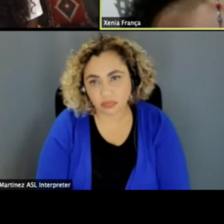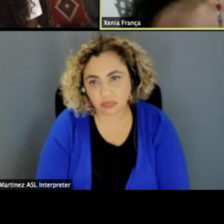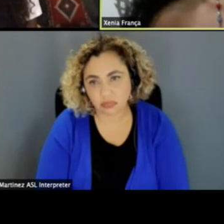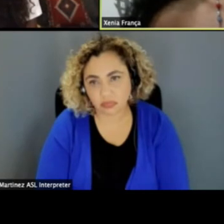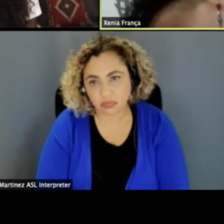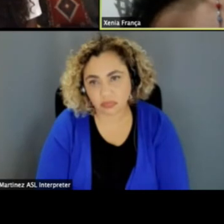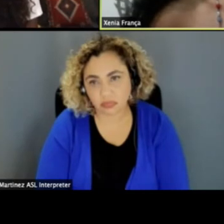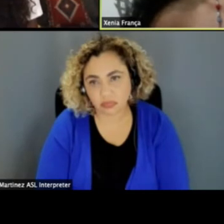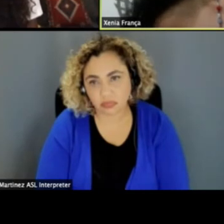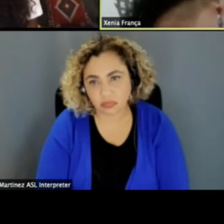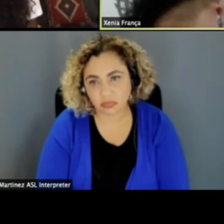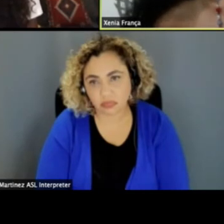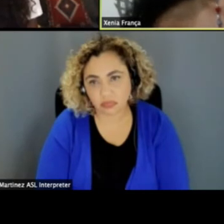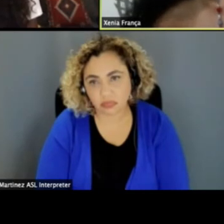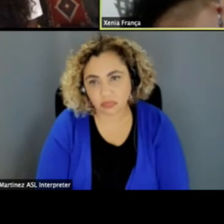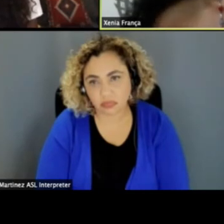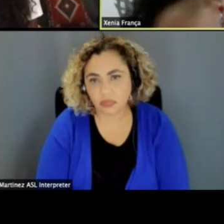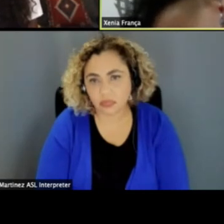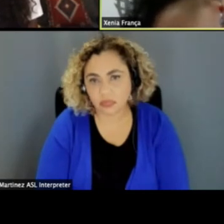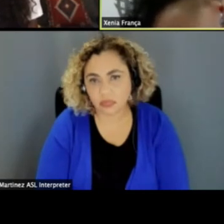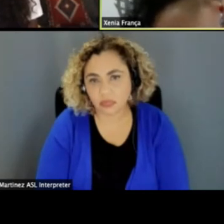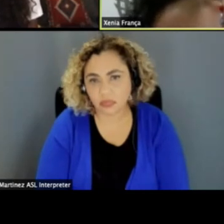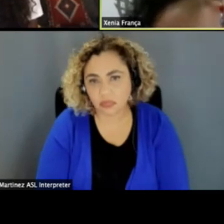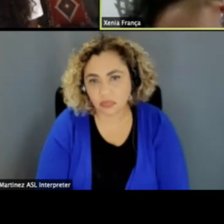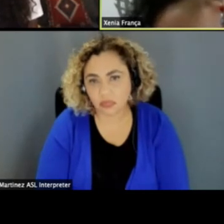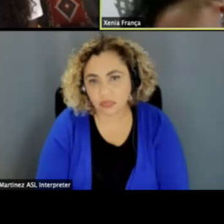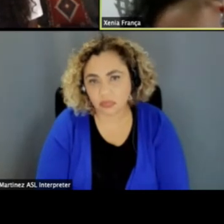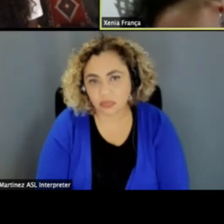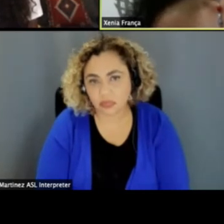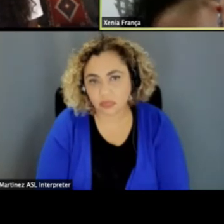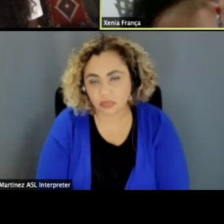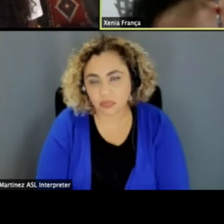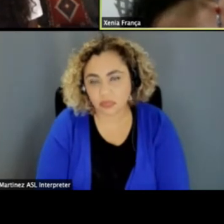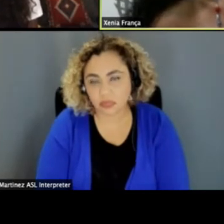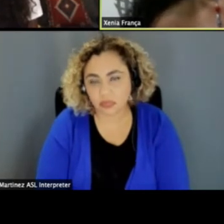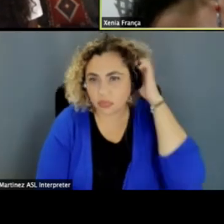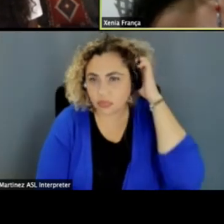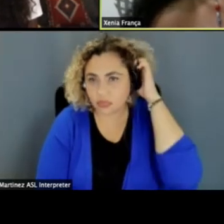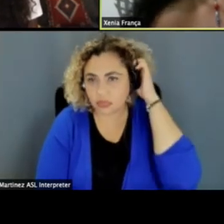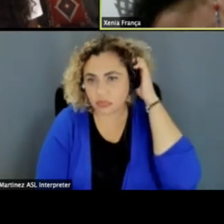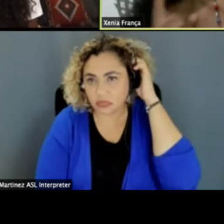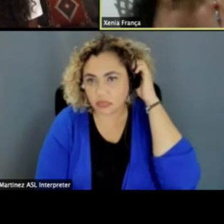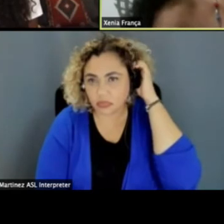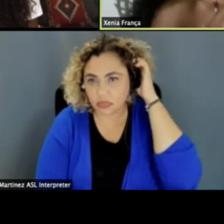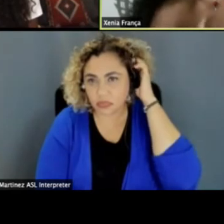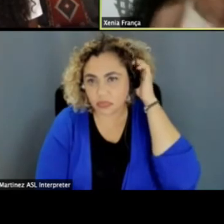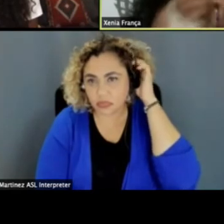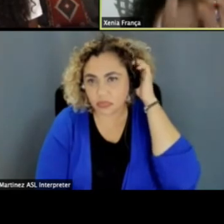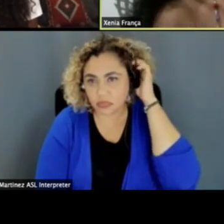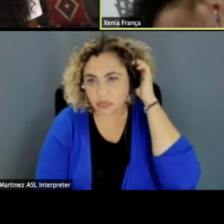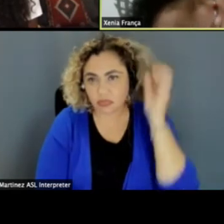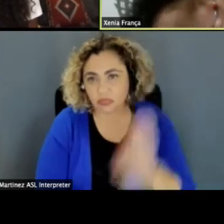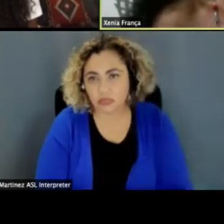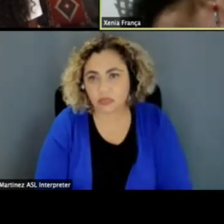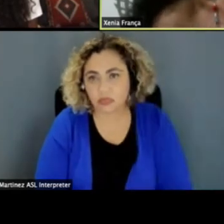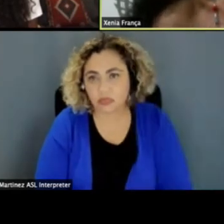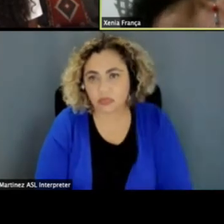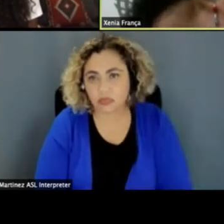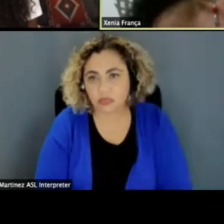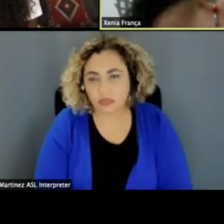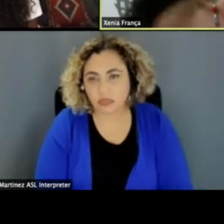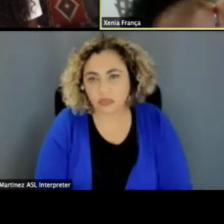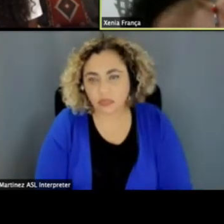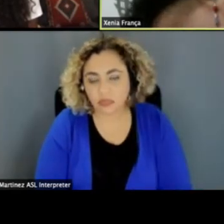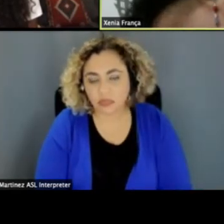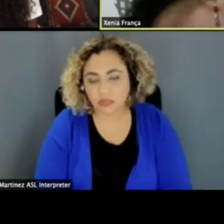a internet ela acelera muito a comunicação entre pessoas de países diferentes e também a comunicação dentro do próprio